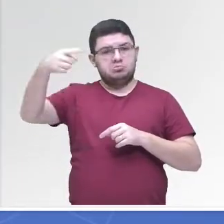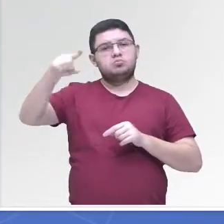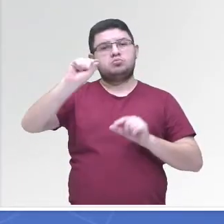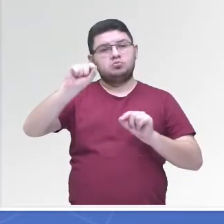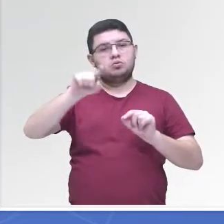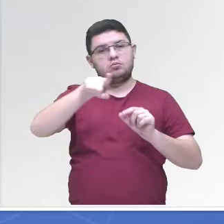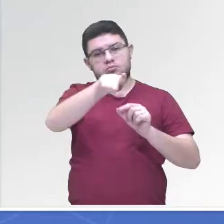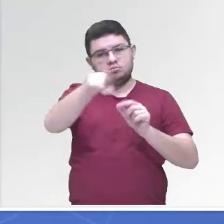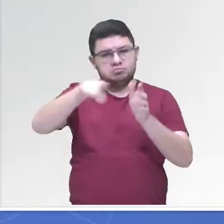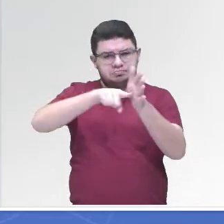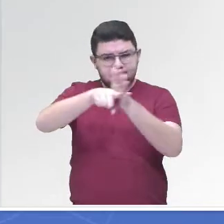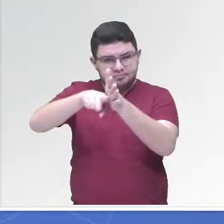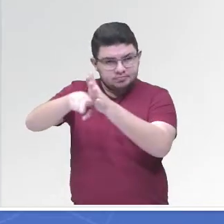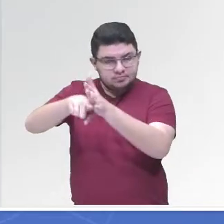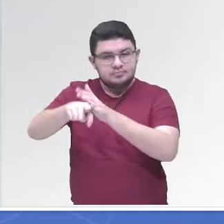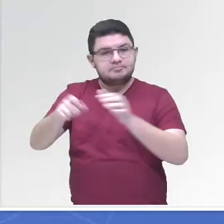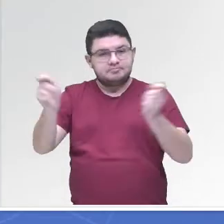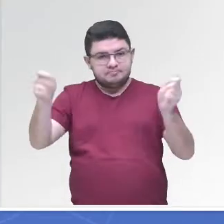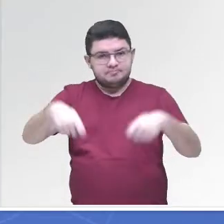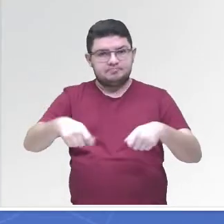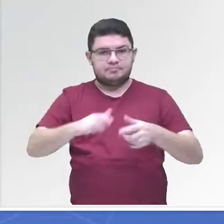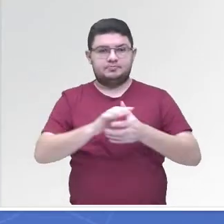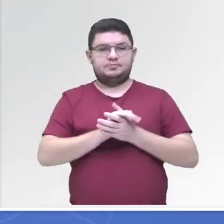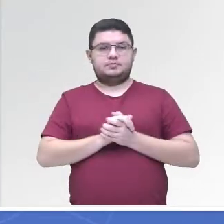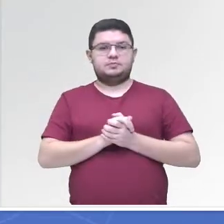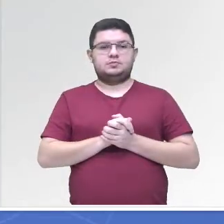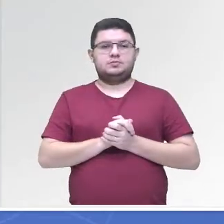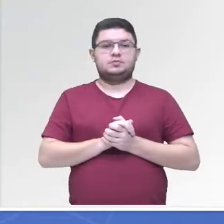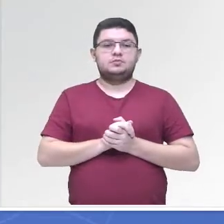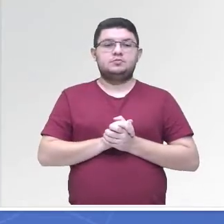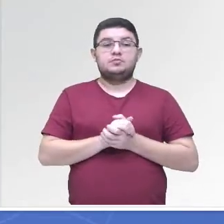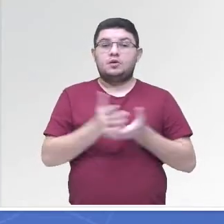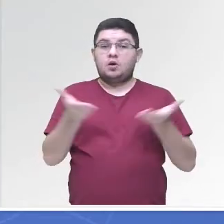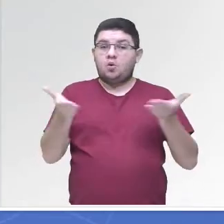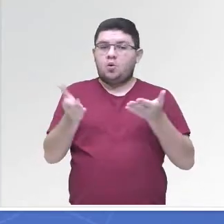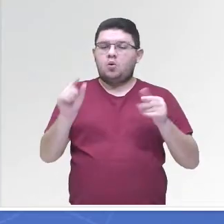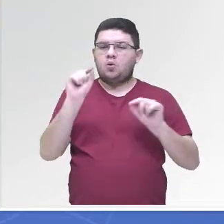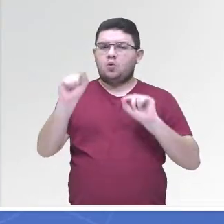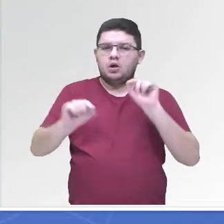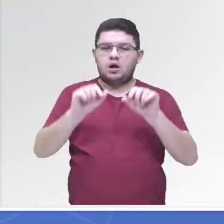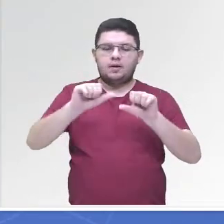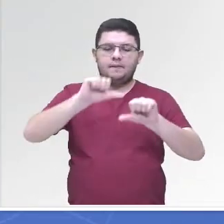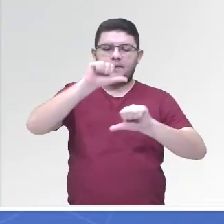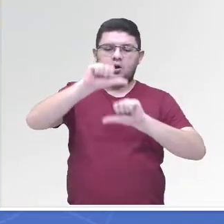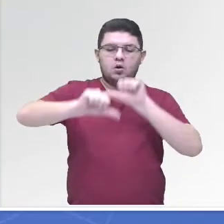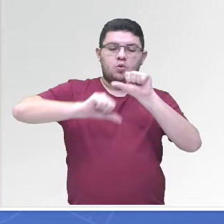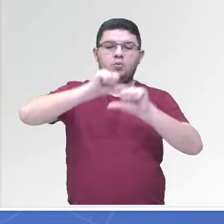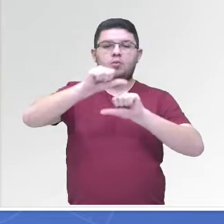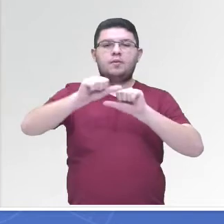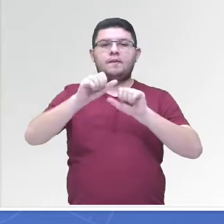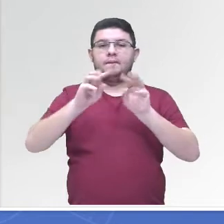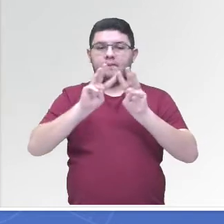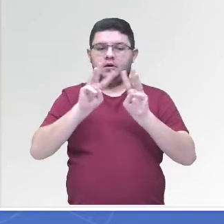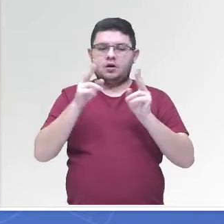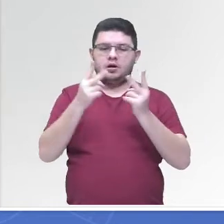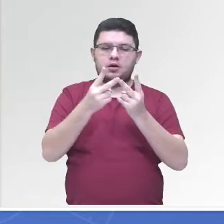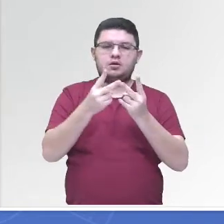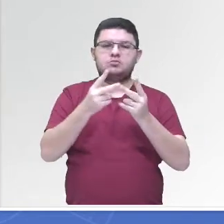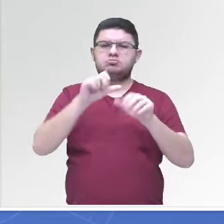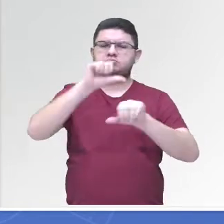todas essas propriedades, tá? Agora a gente vai falar um pouquinho dos estados físicos da matéria, os estados de agregação da matéria, olha